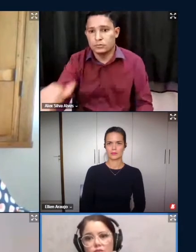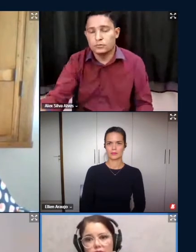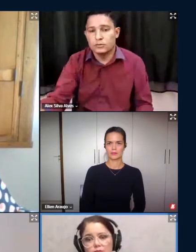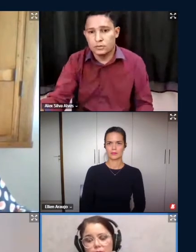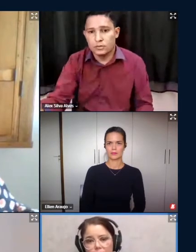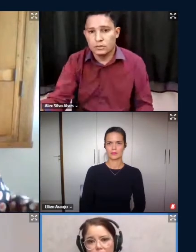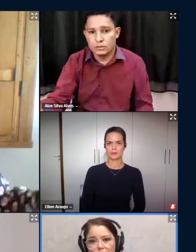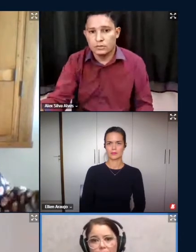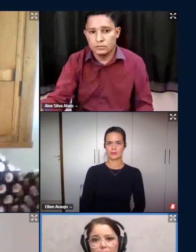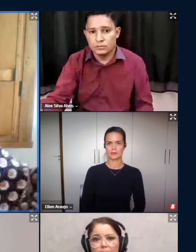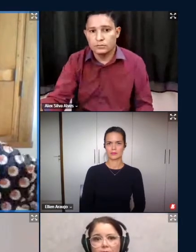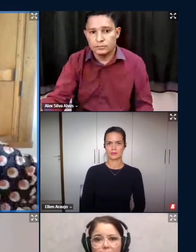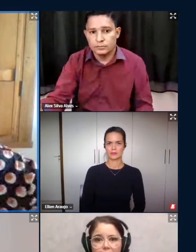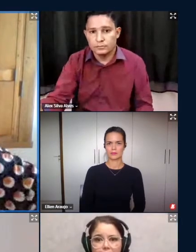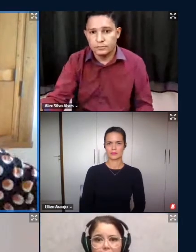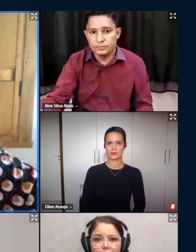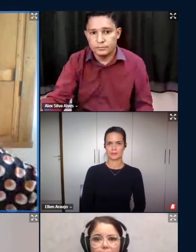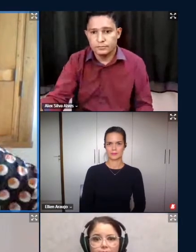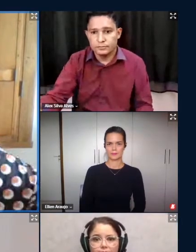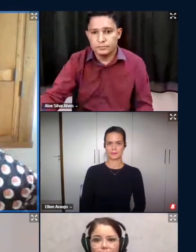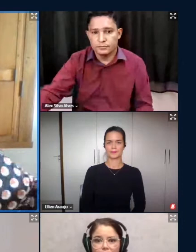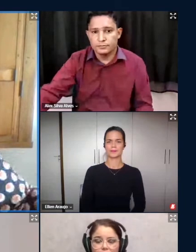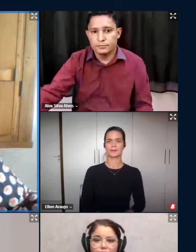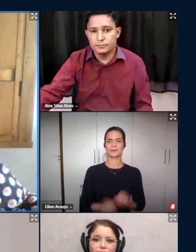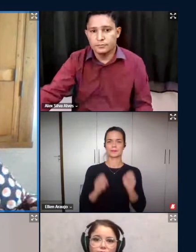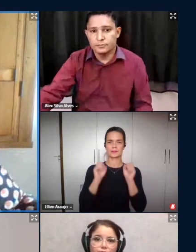Sim, isso mesmo. Ok.